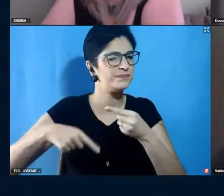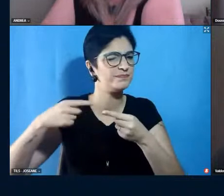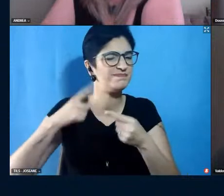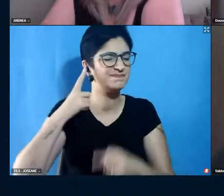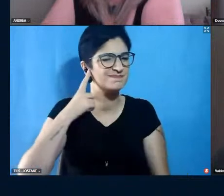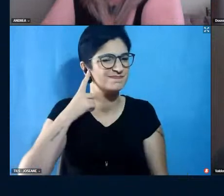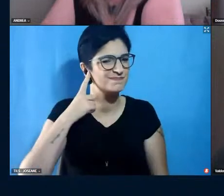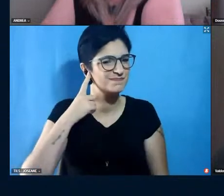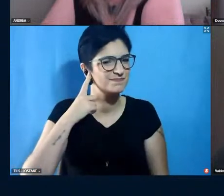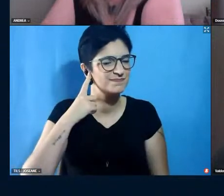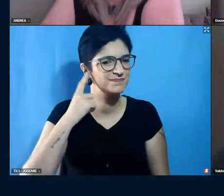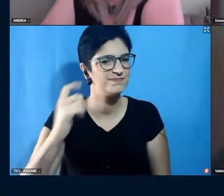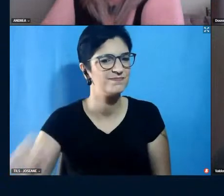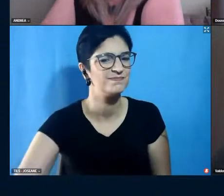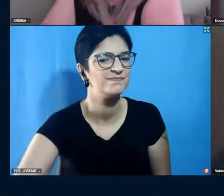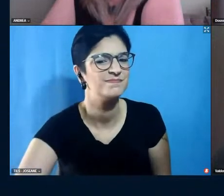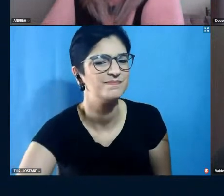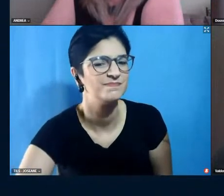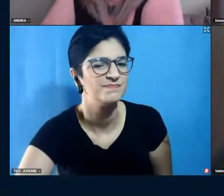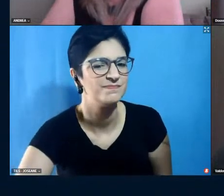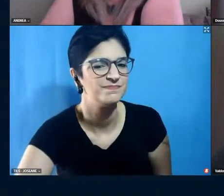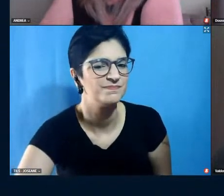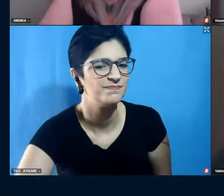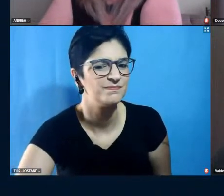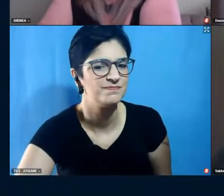a todos, certo?